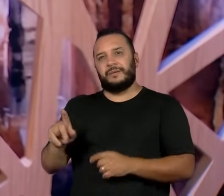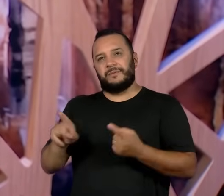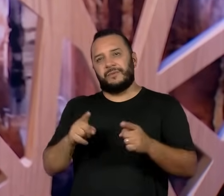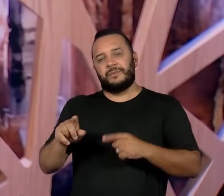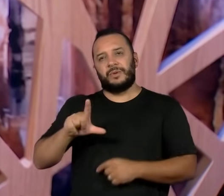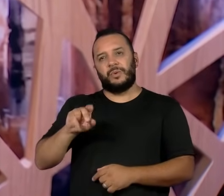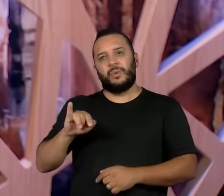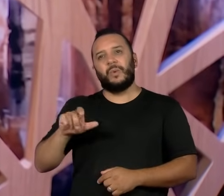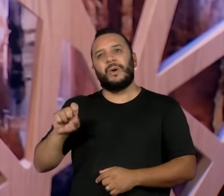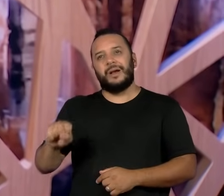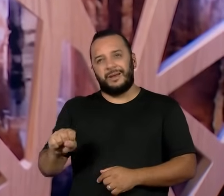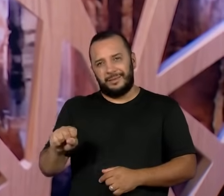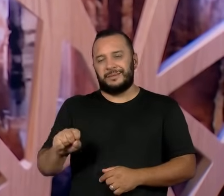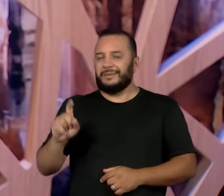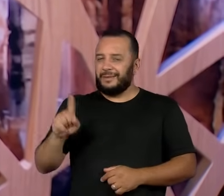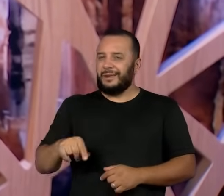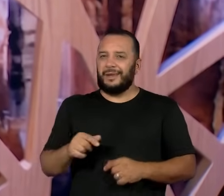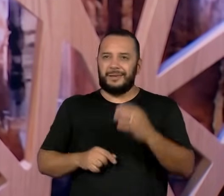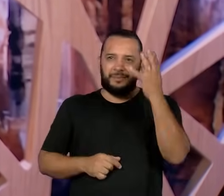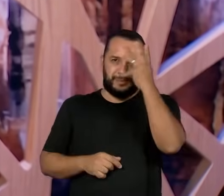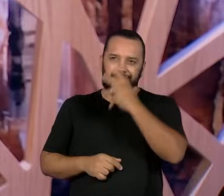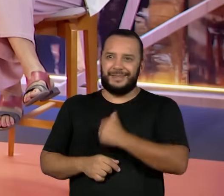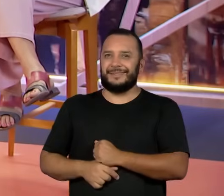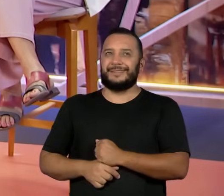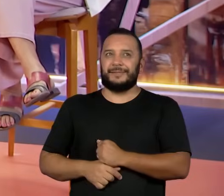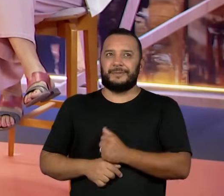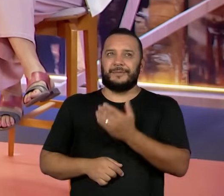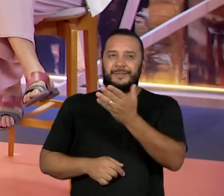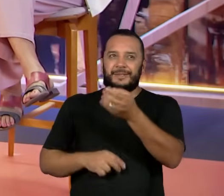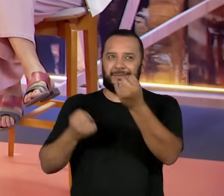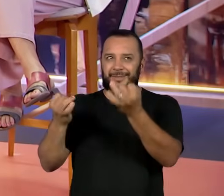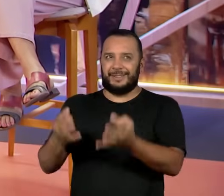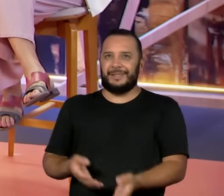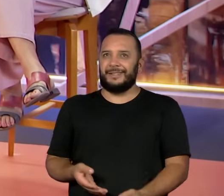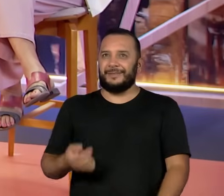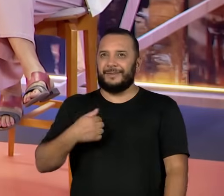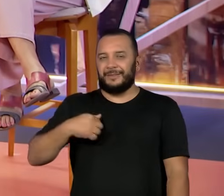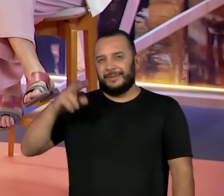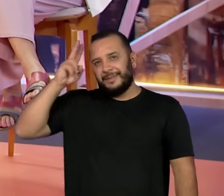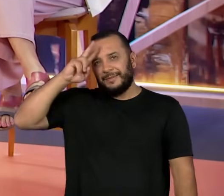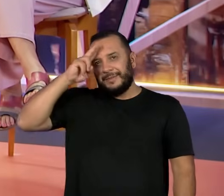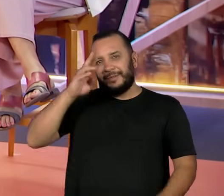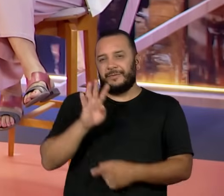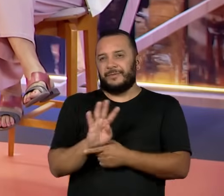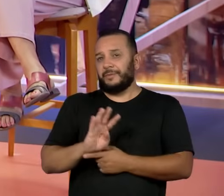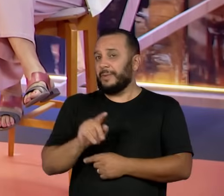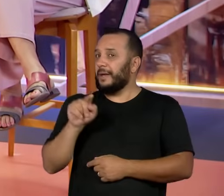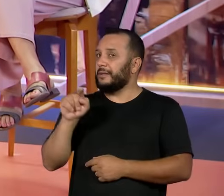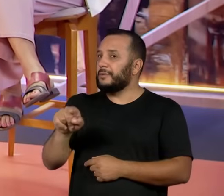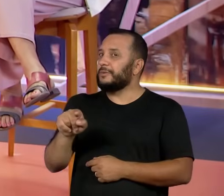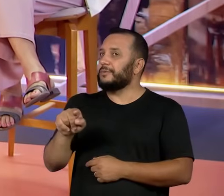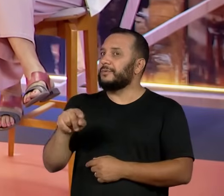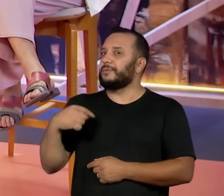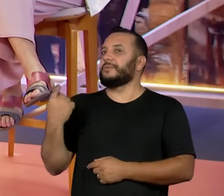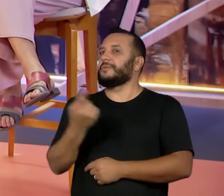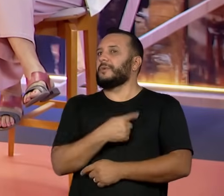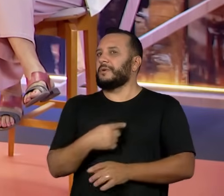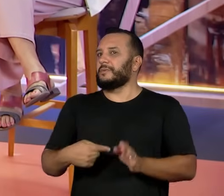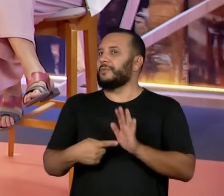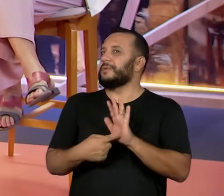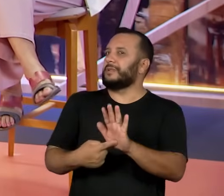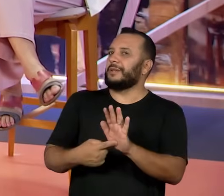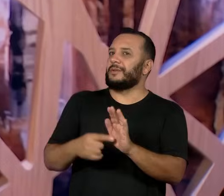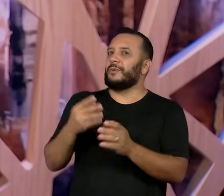Rossi, belíssimo. Então, achei que você foi falando, Sidney, eu fui lembrando do filme, porque é isso, a gente está revisitando muita coisa da